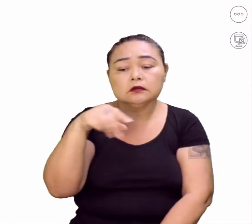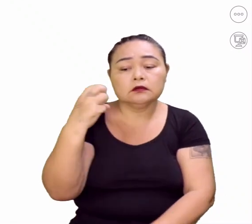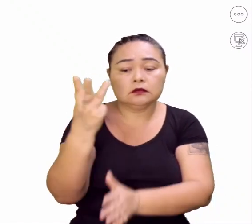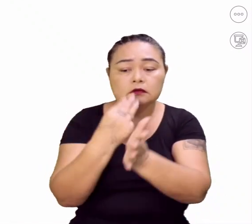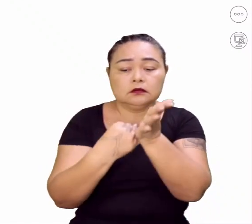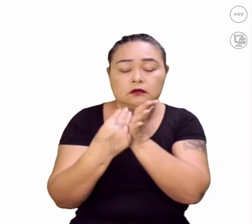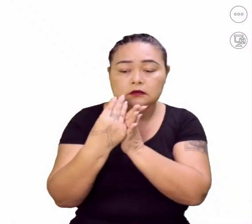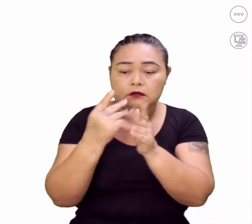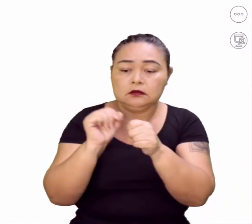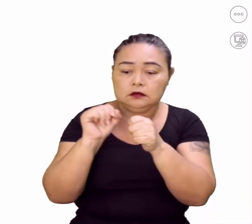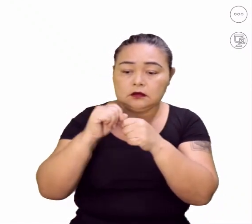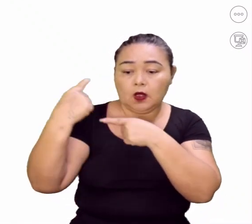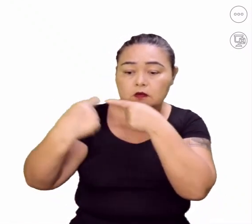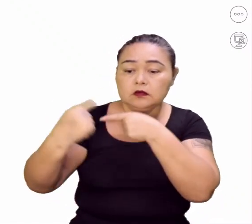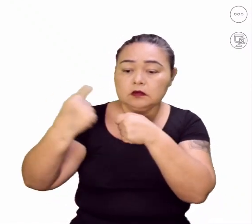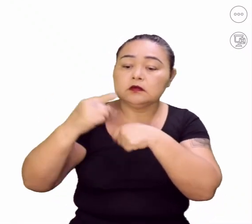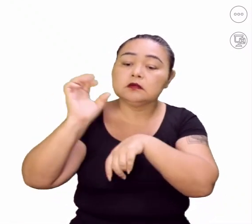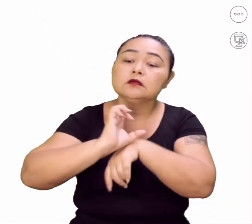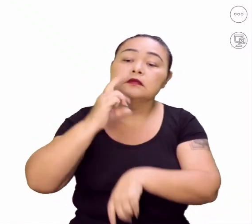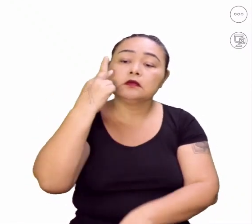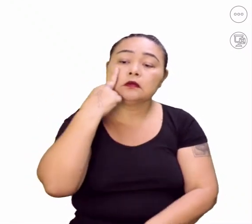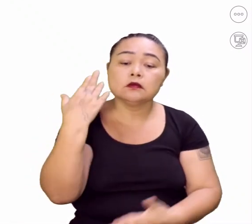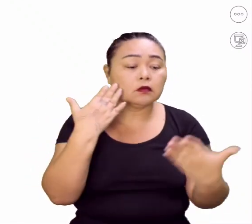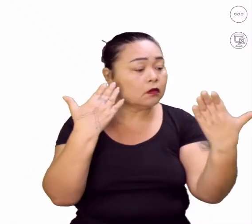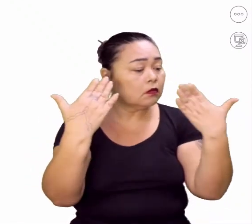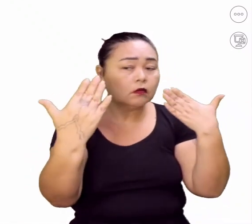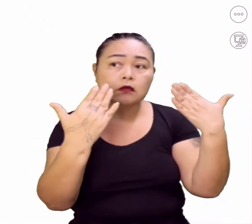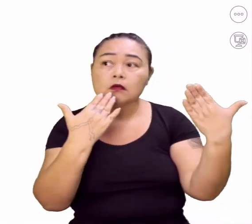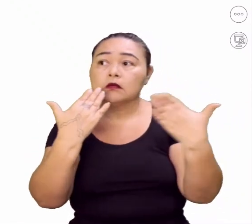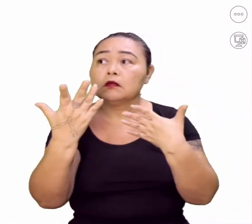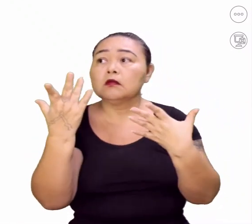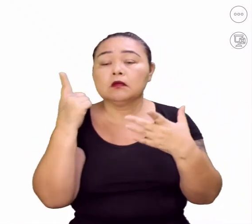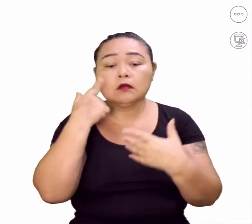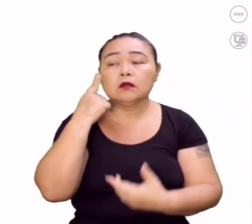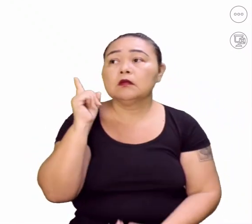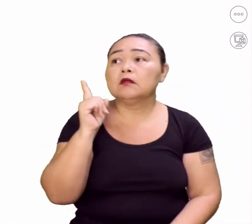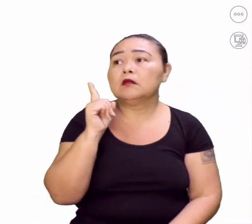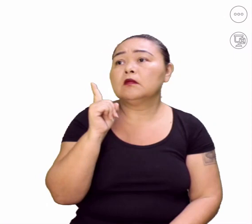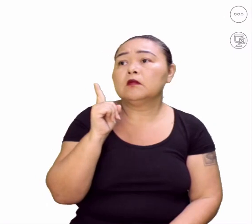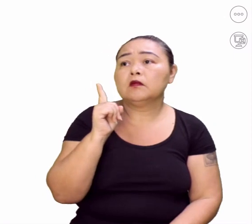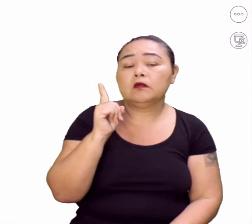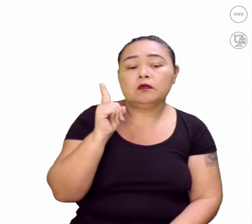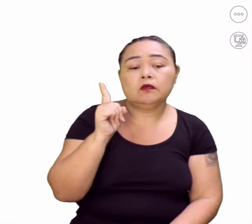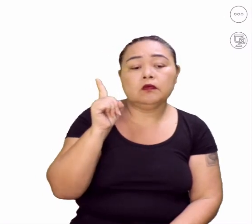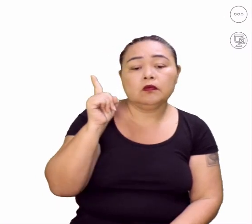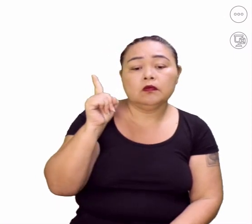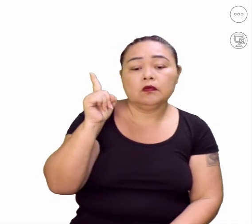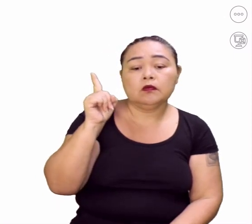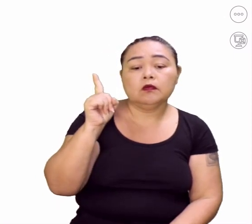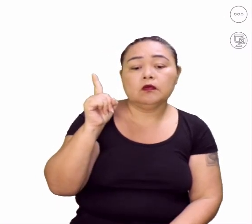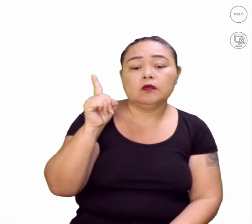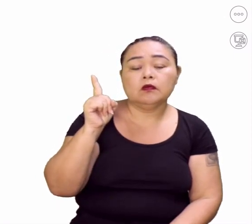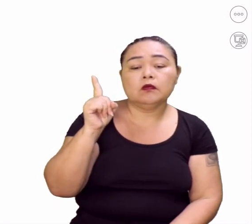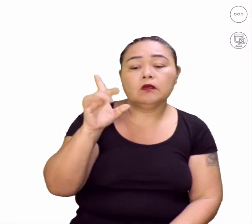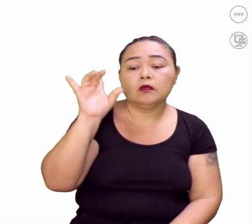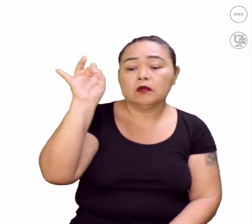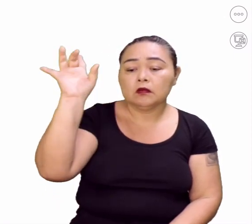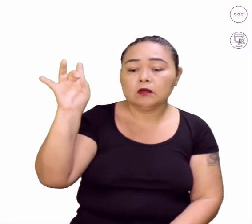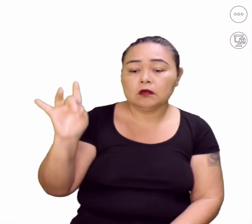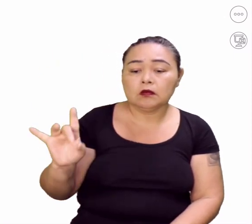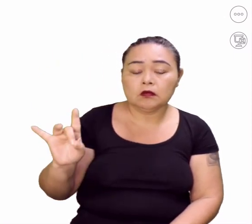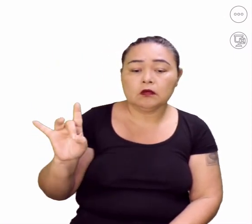político do estado de Rondônia, né, professor Jorge, e comparar para ele poder identificar, né, onde fica